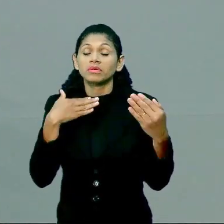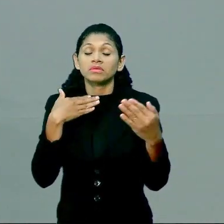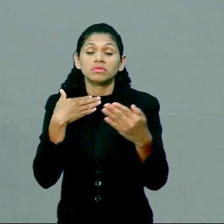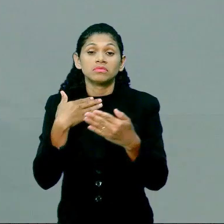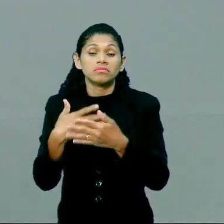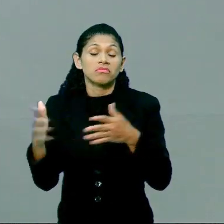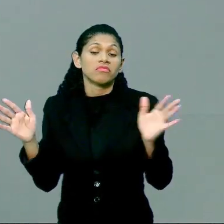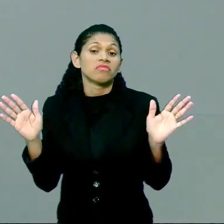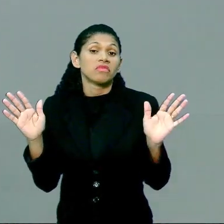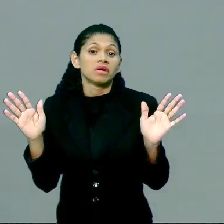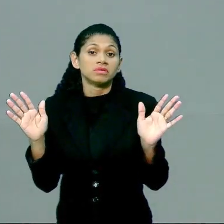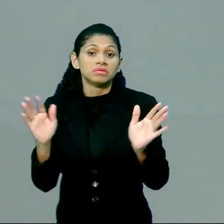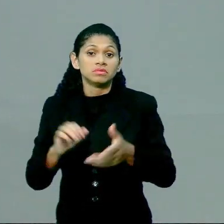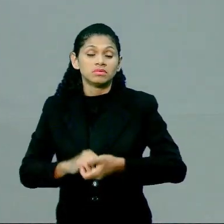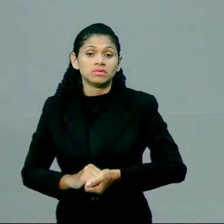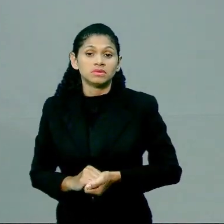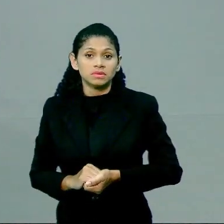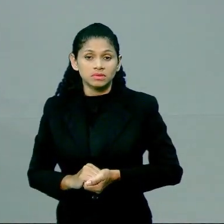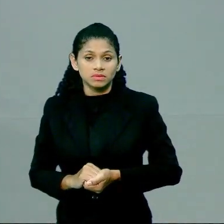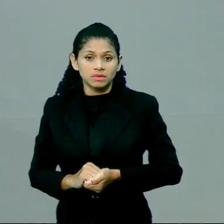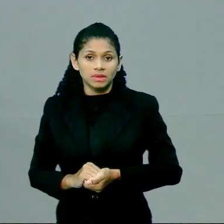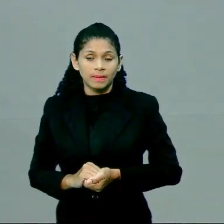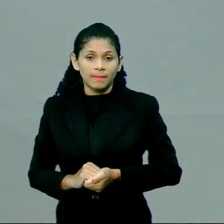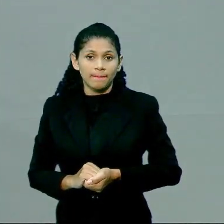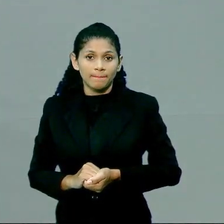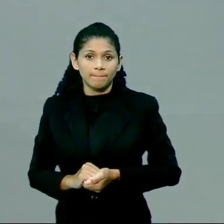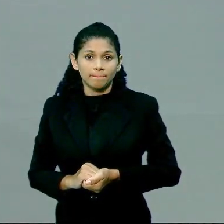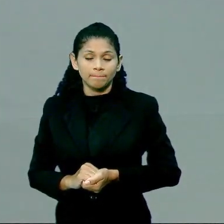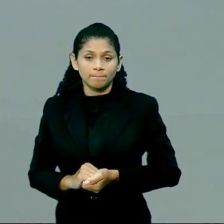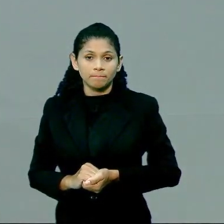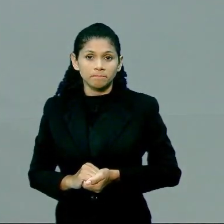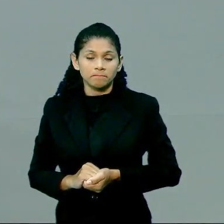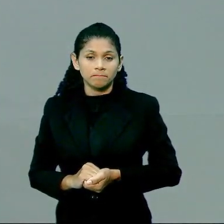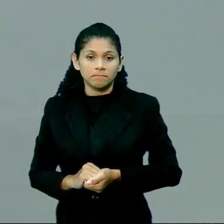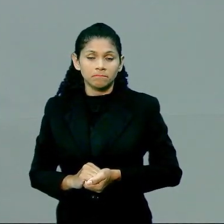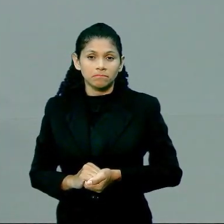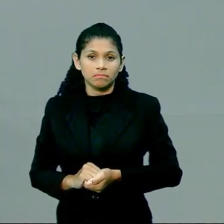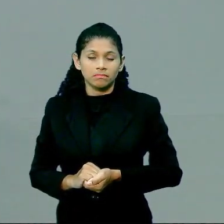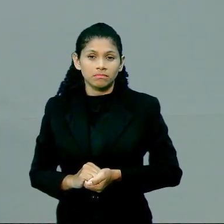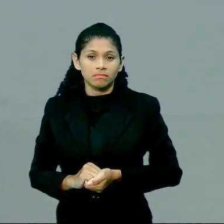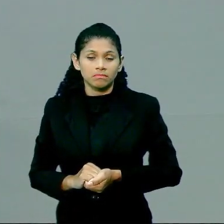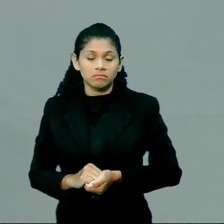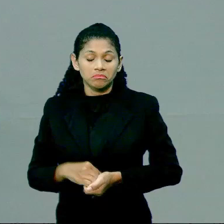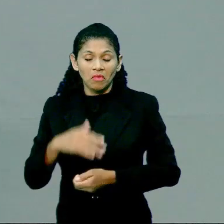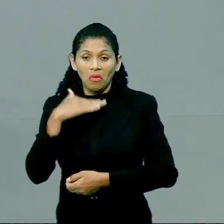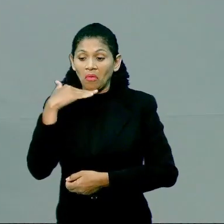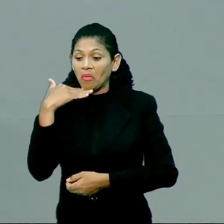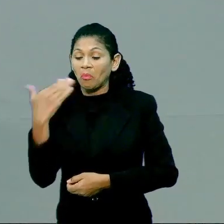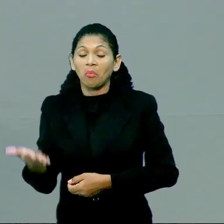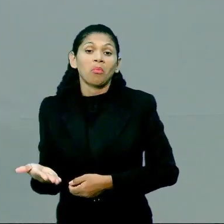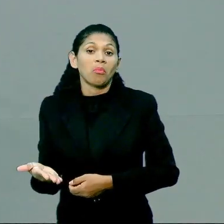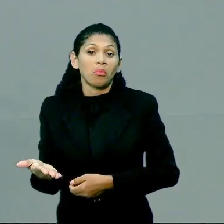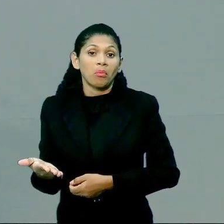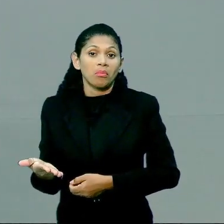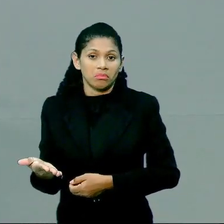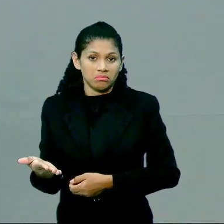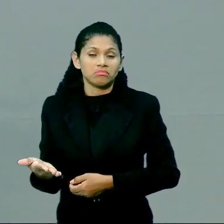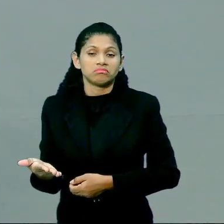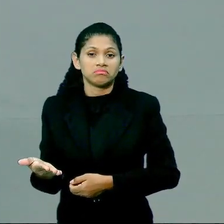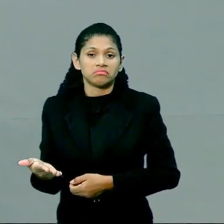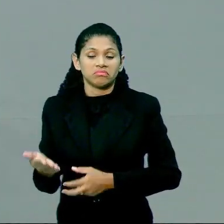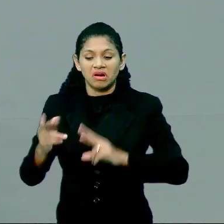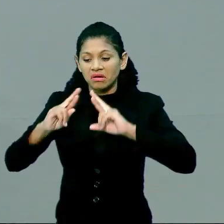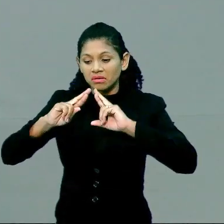faz como tanto fez né suas expressões que a gente relaciona com a língua espanhola Então galera isso mostra uma